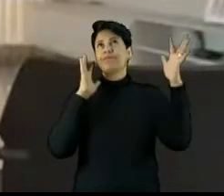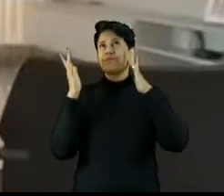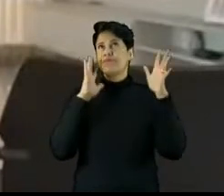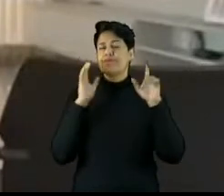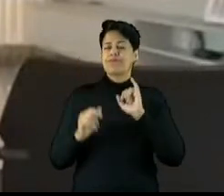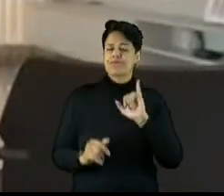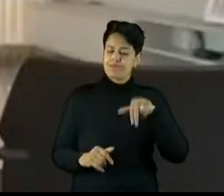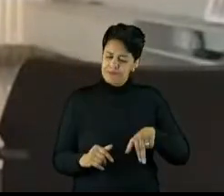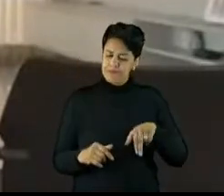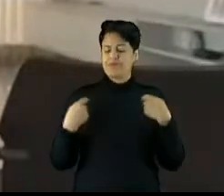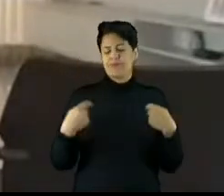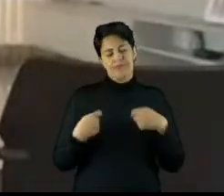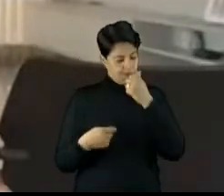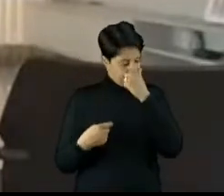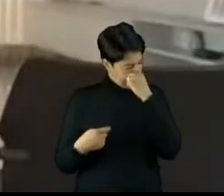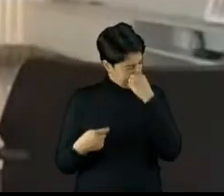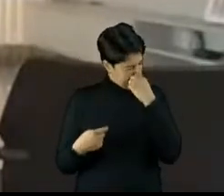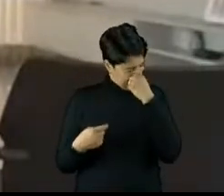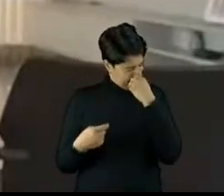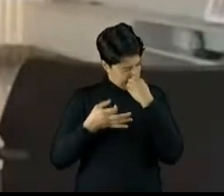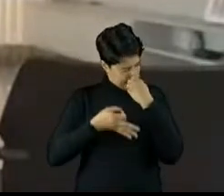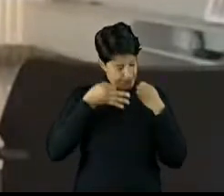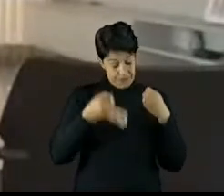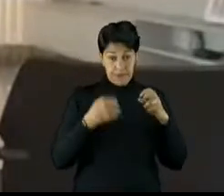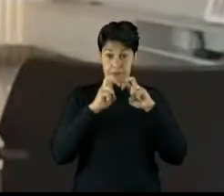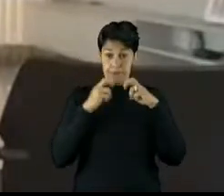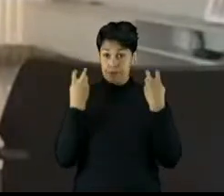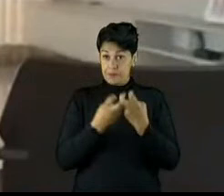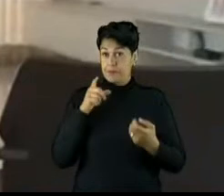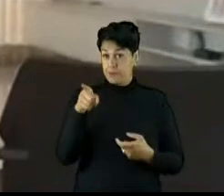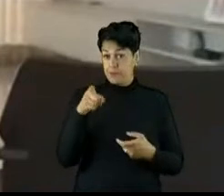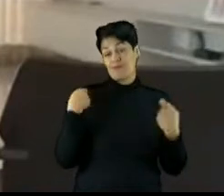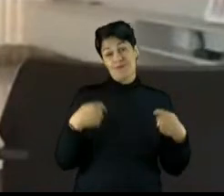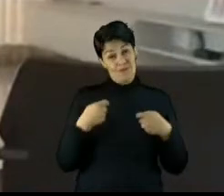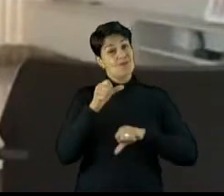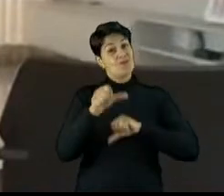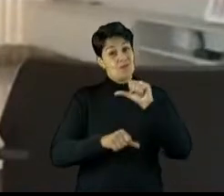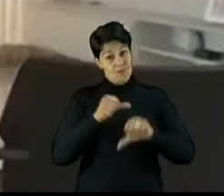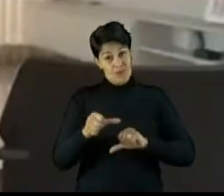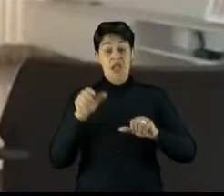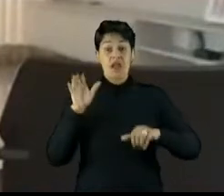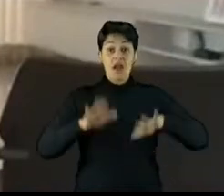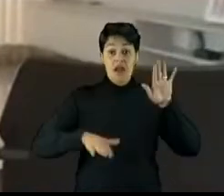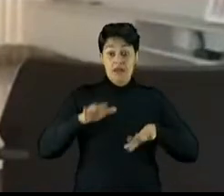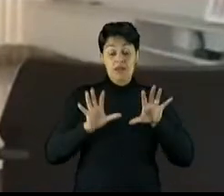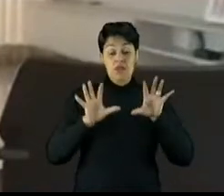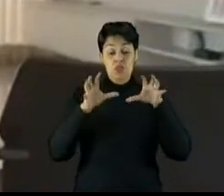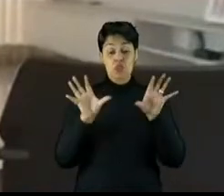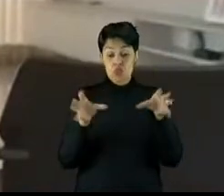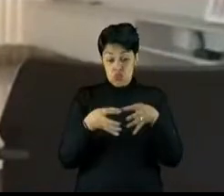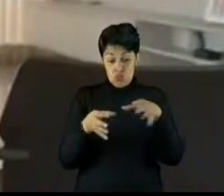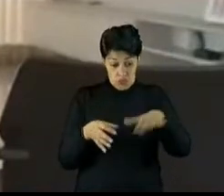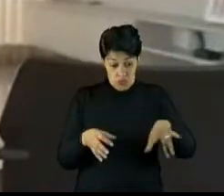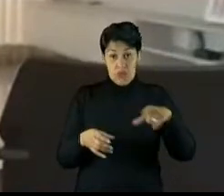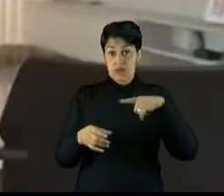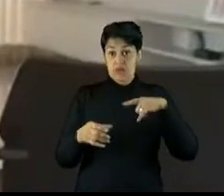até discutimos isso aqui, ele falou uma vez anterior. Esse prazo é do tribunal e não da unidade técnica. Exatamente. Isso. Aí